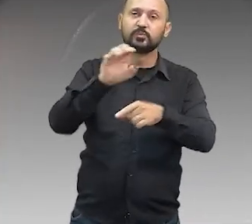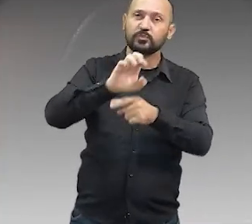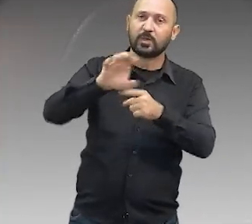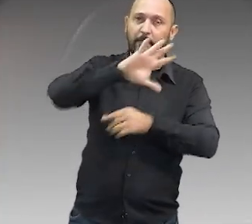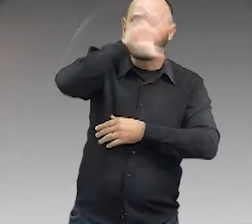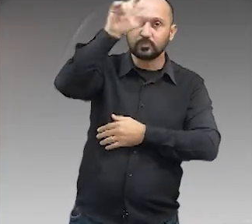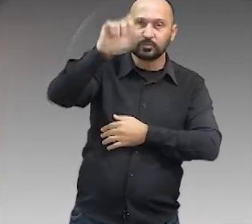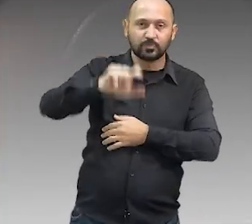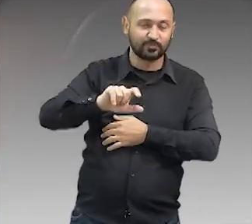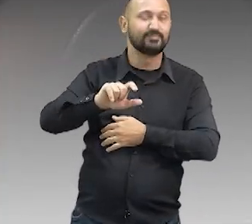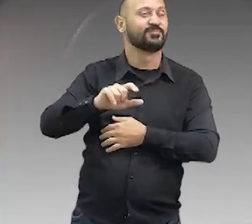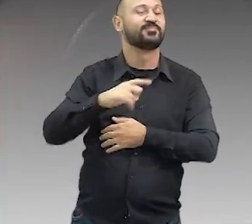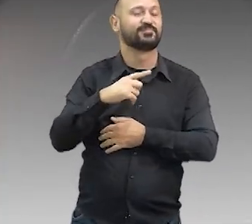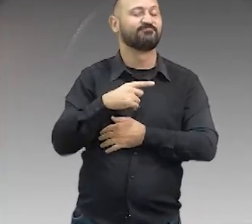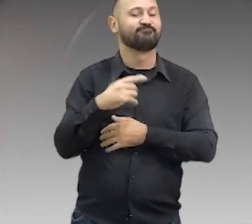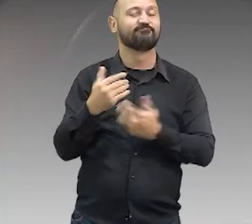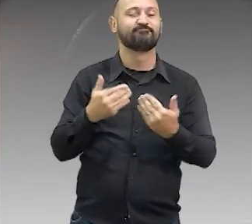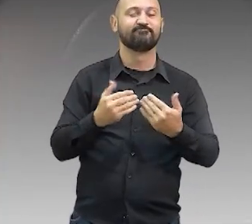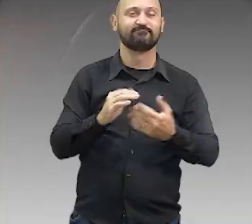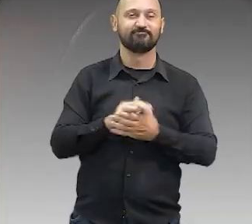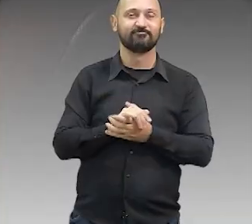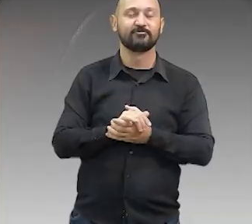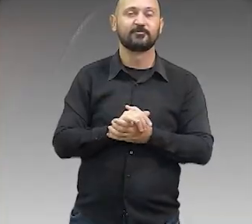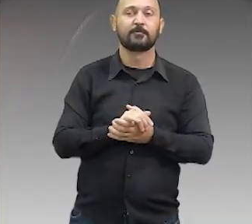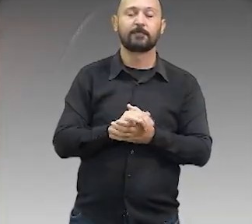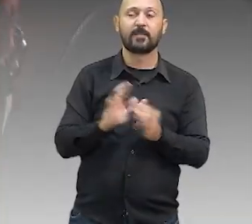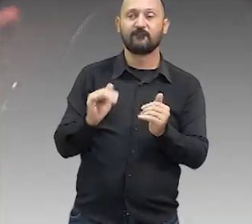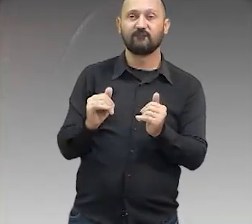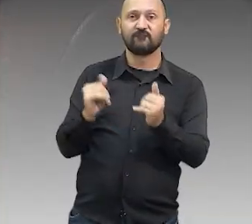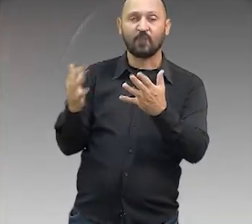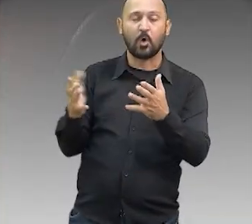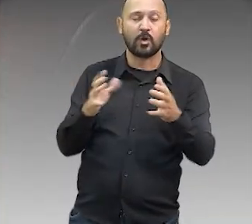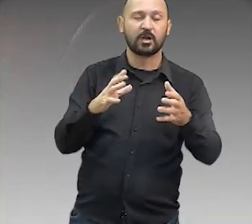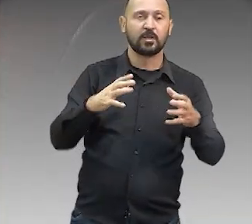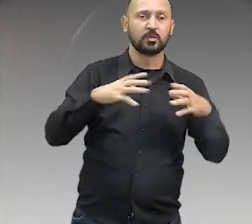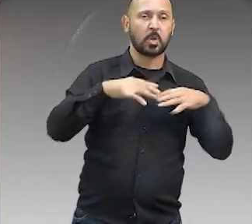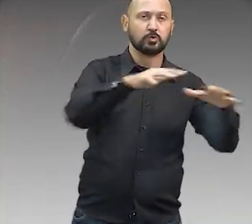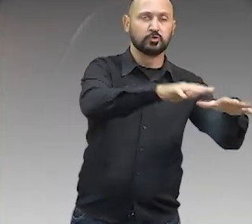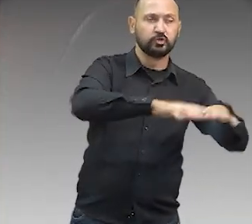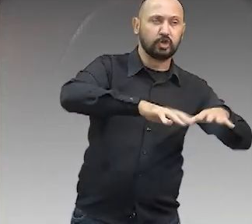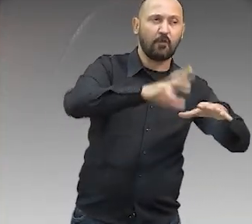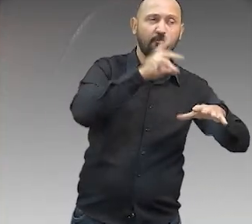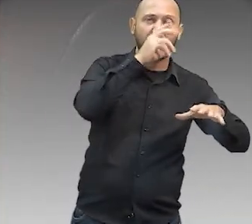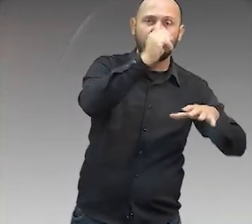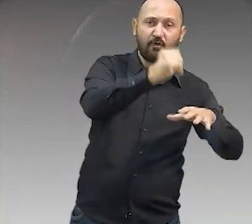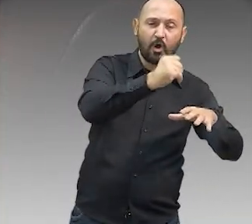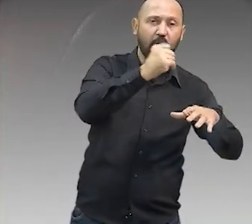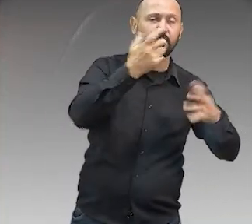estado, no Mato Grosso do Sul, né, fora do grande centro, fora